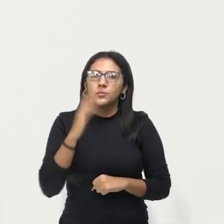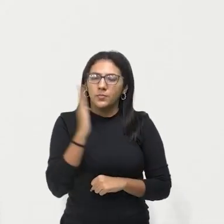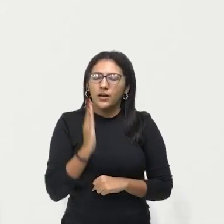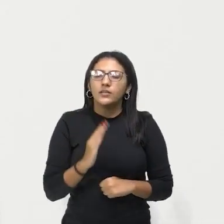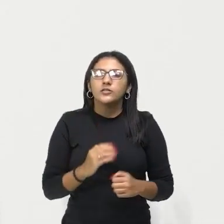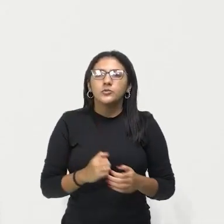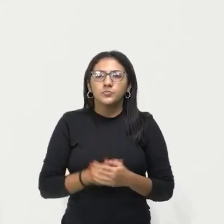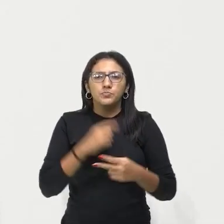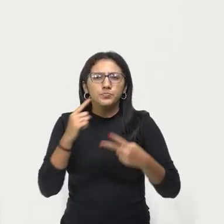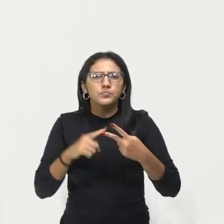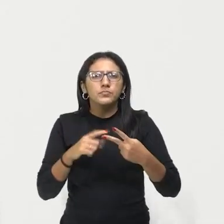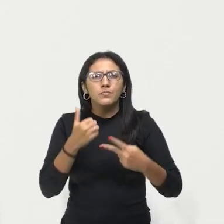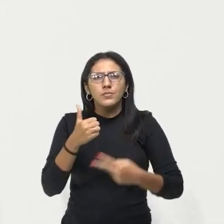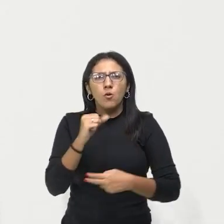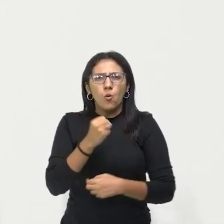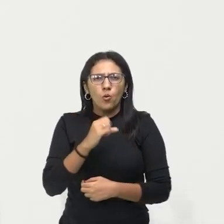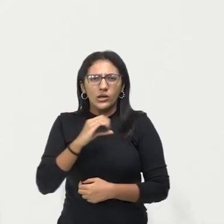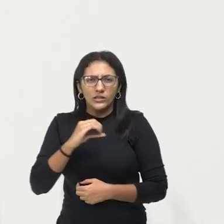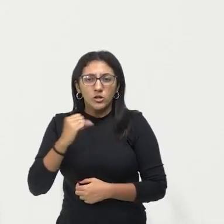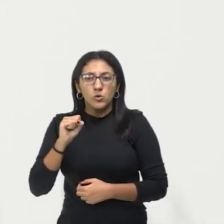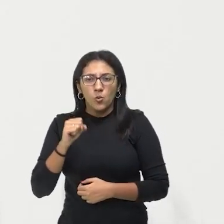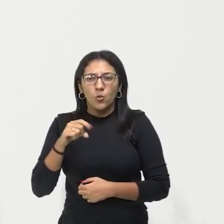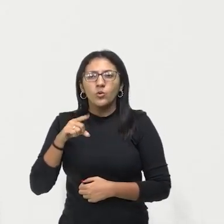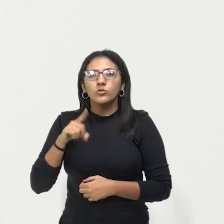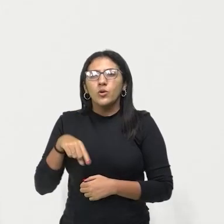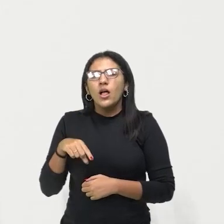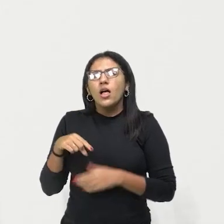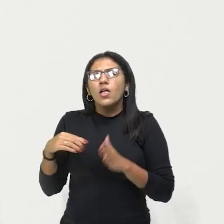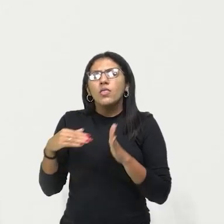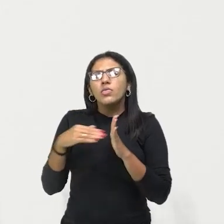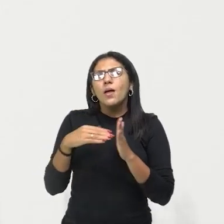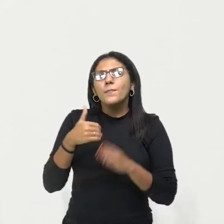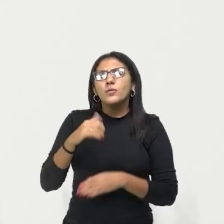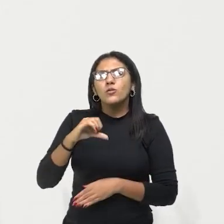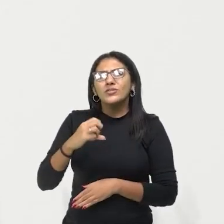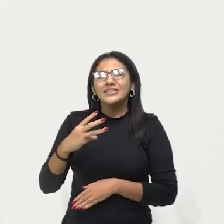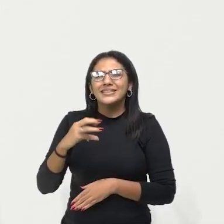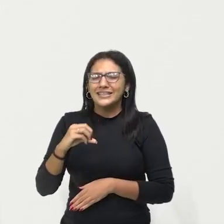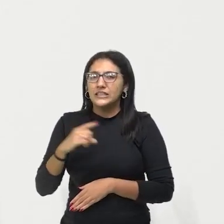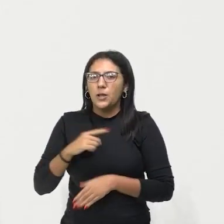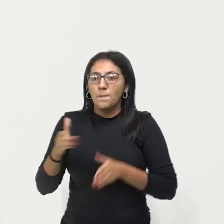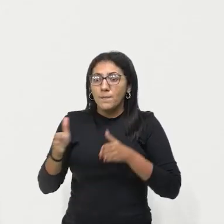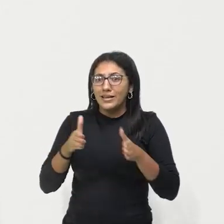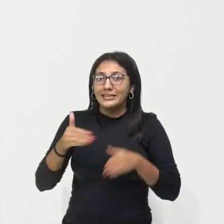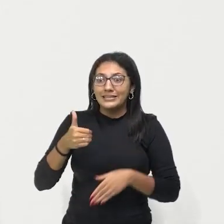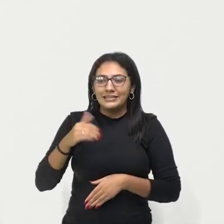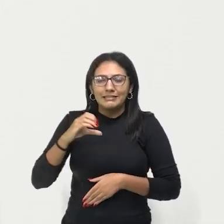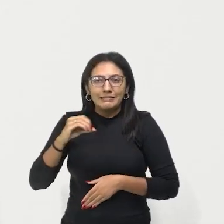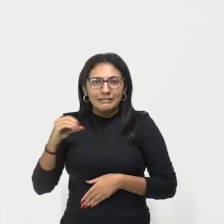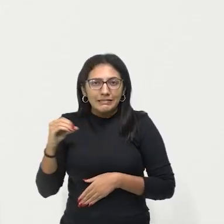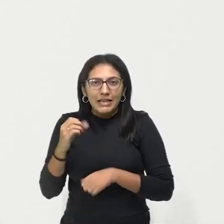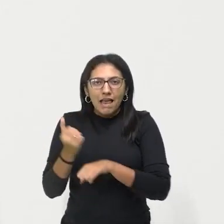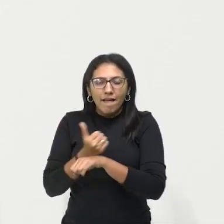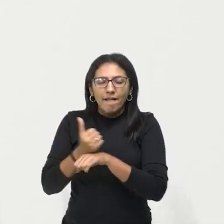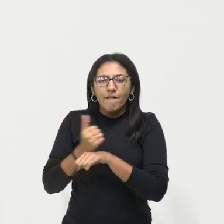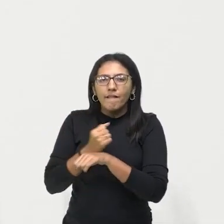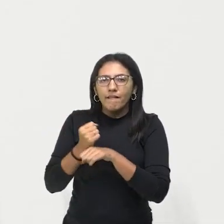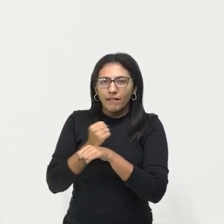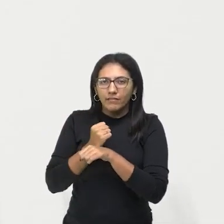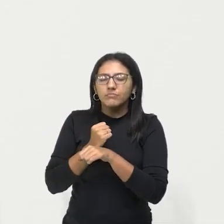808 a 930, aí é interessante, nós temos aí mais de 100 anos, de uma época para outra.